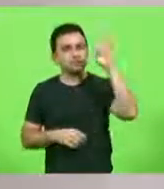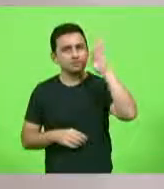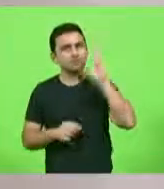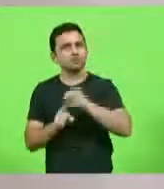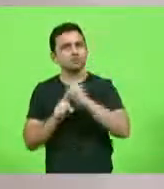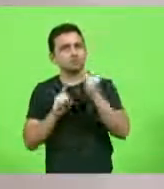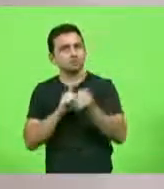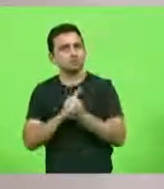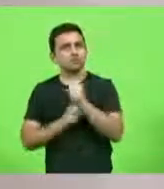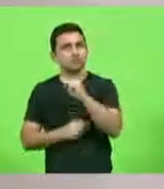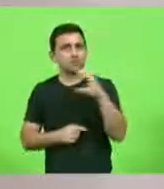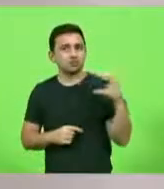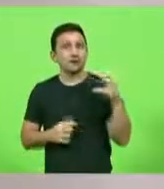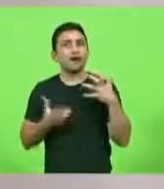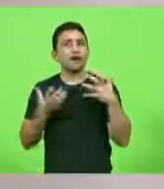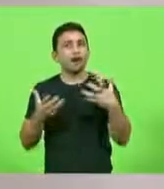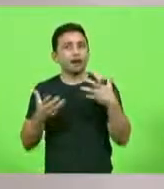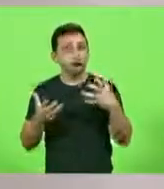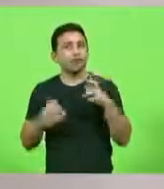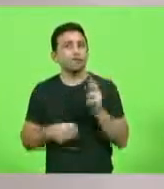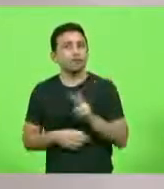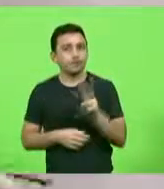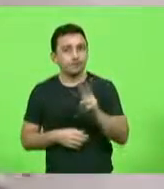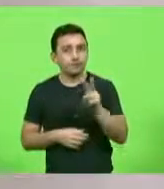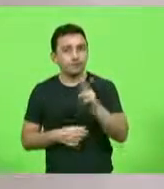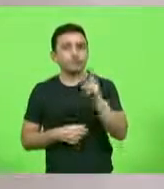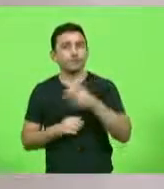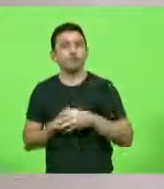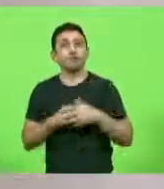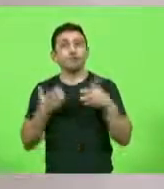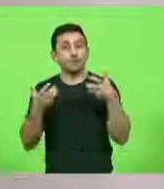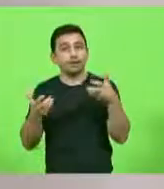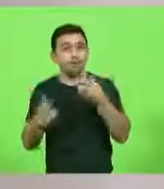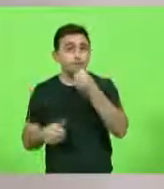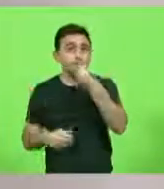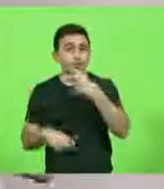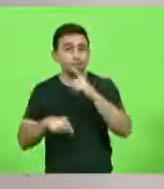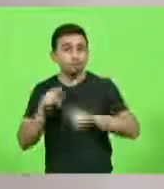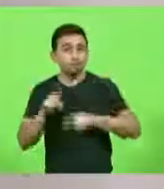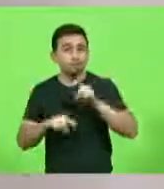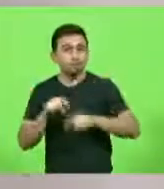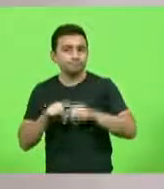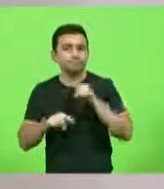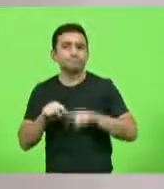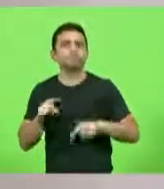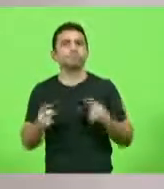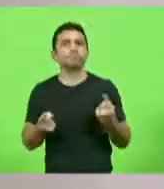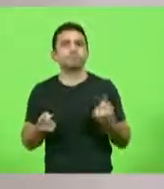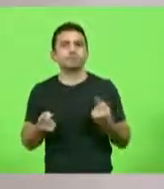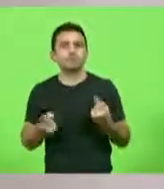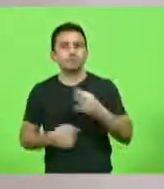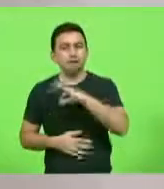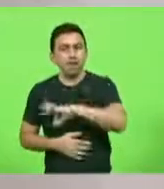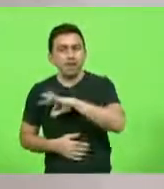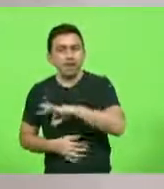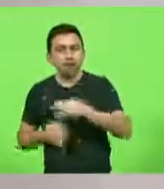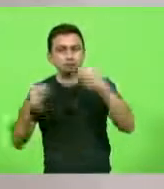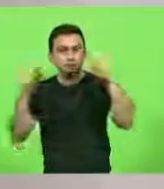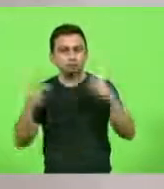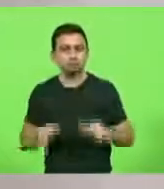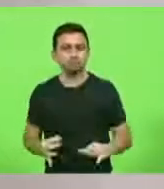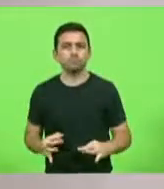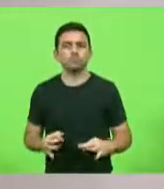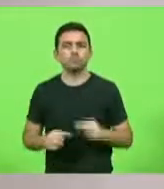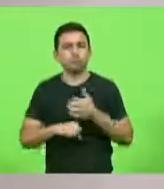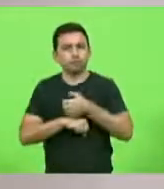catarinense. Nós queremos a valorização, queremos bons equipamentos, queremos salário digno aos nossos